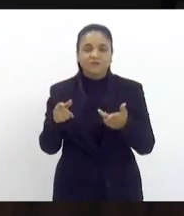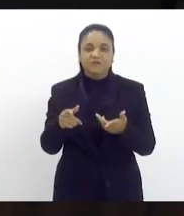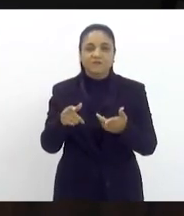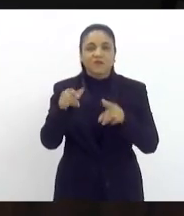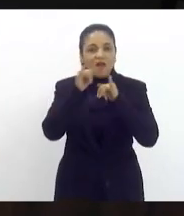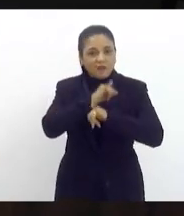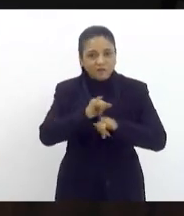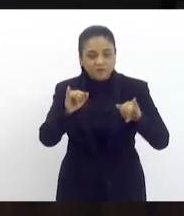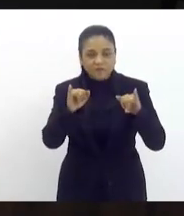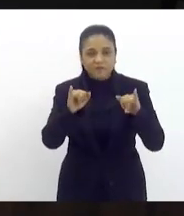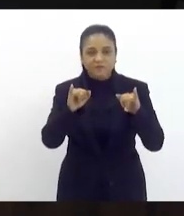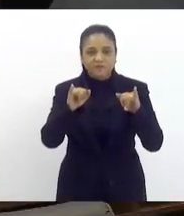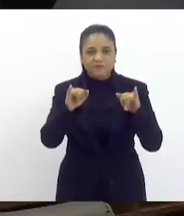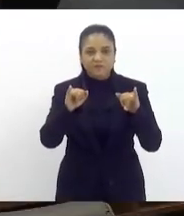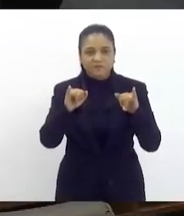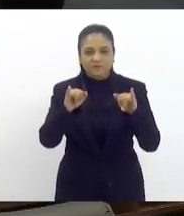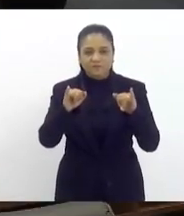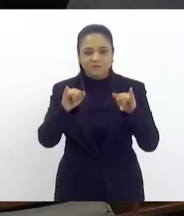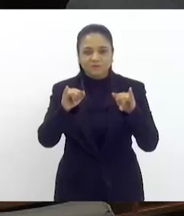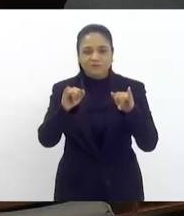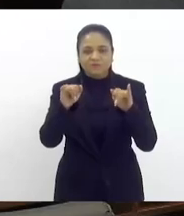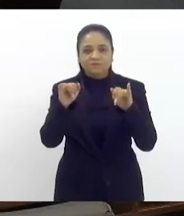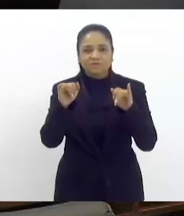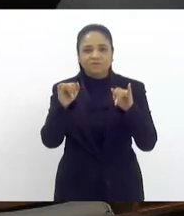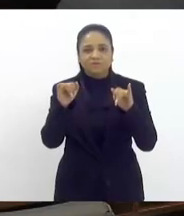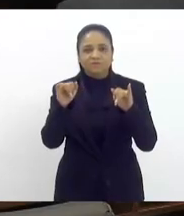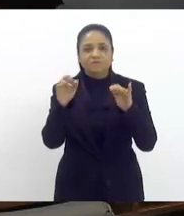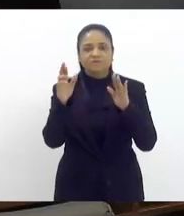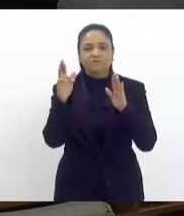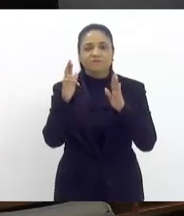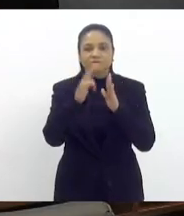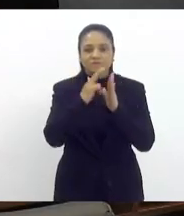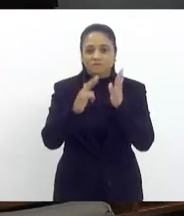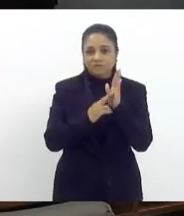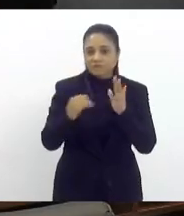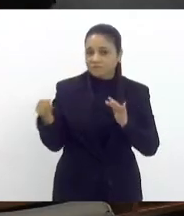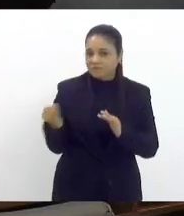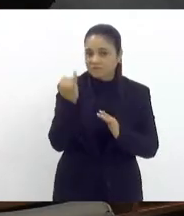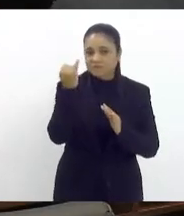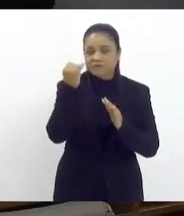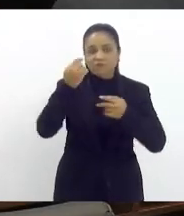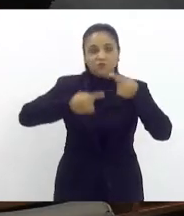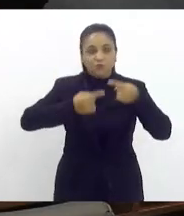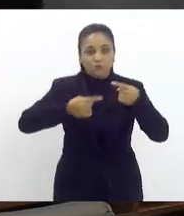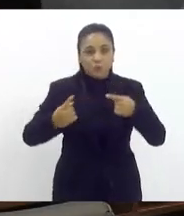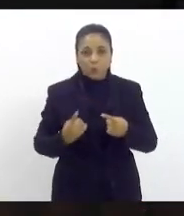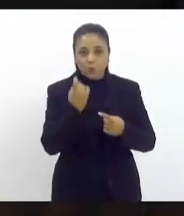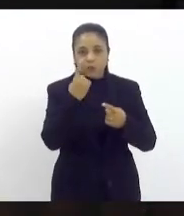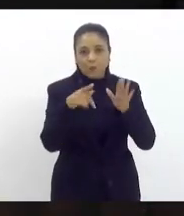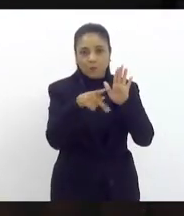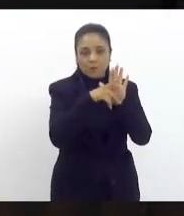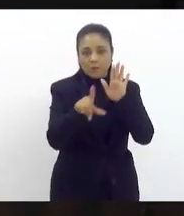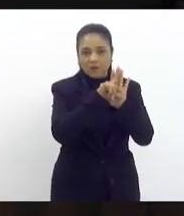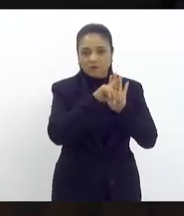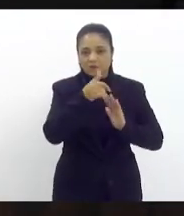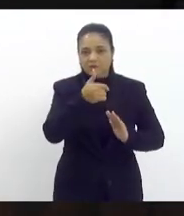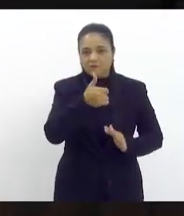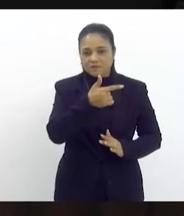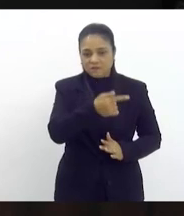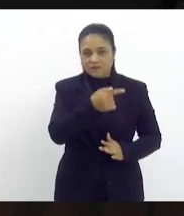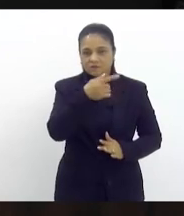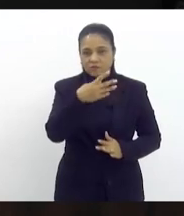Anuncio, em regime de prioridade, em discussão única, projeto de lei número